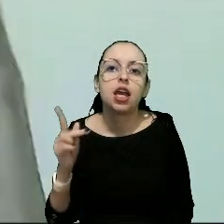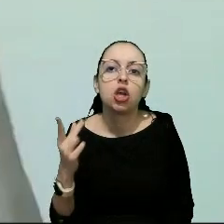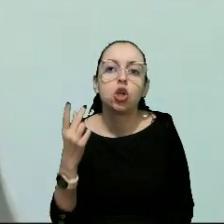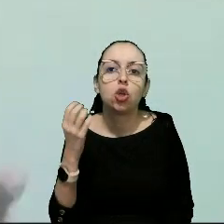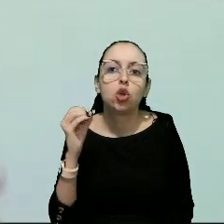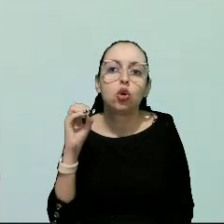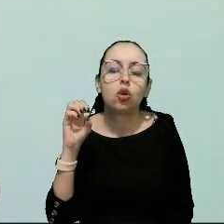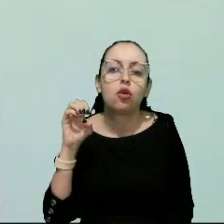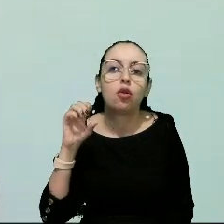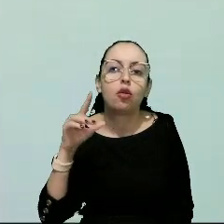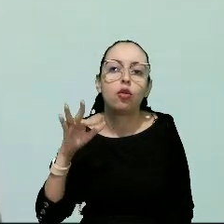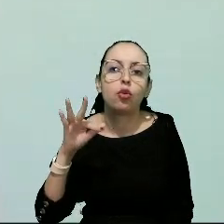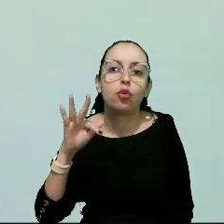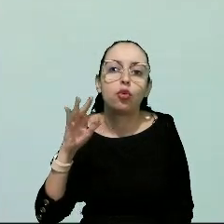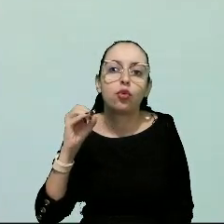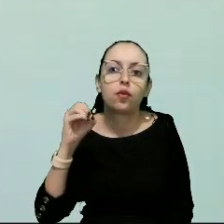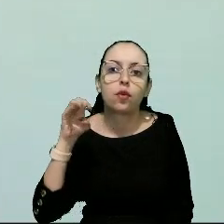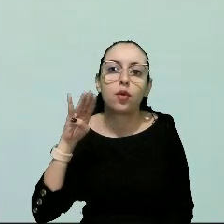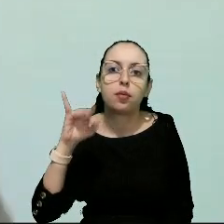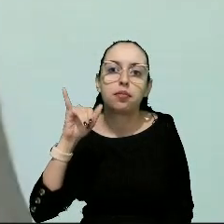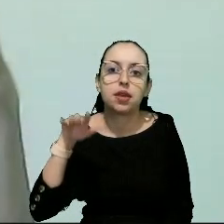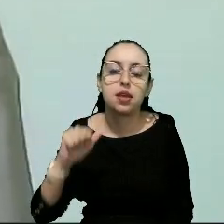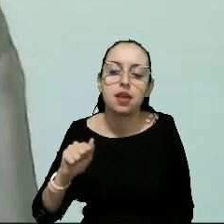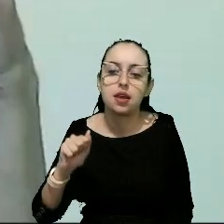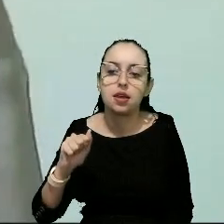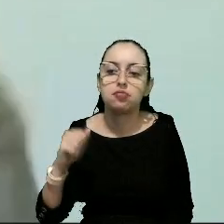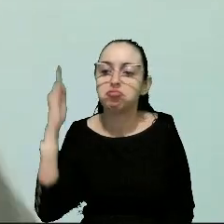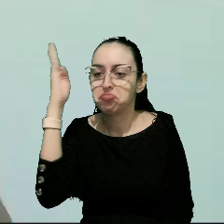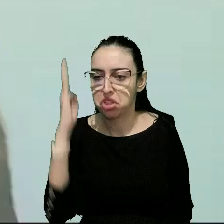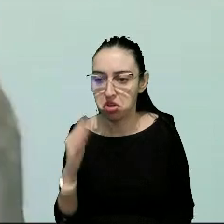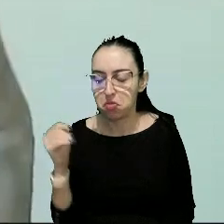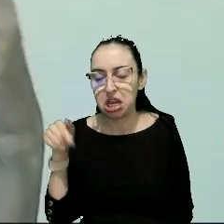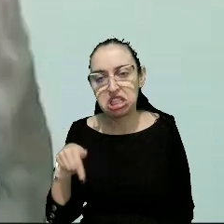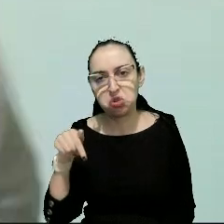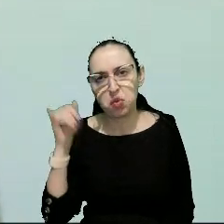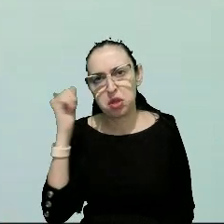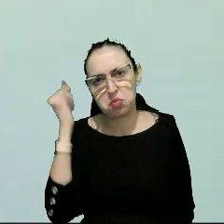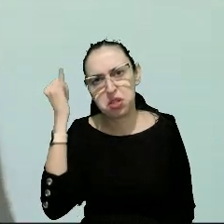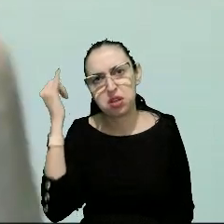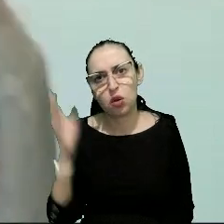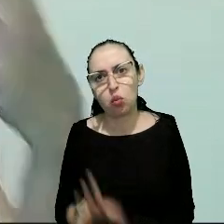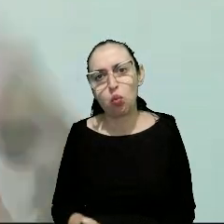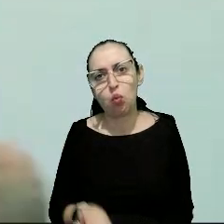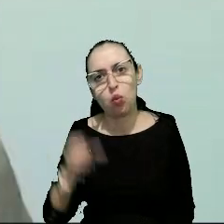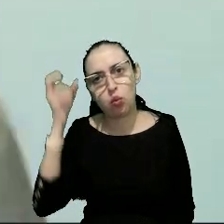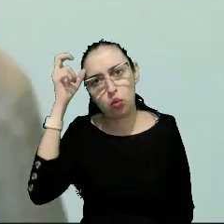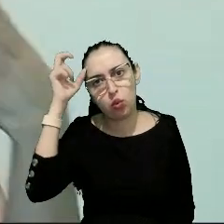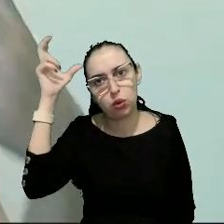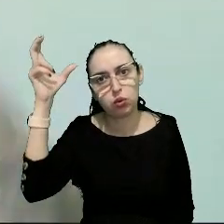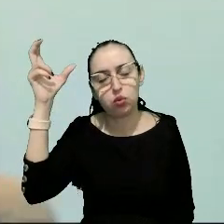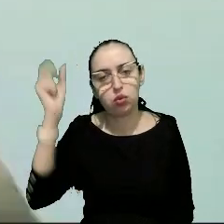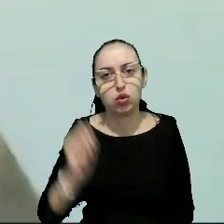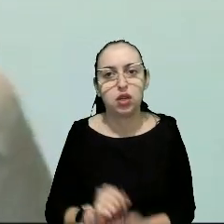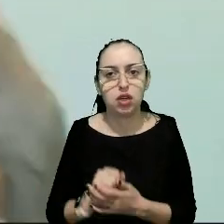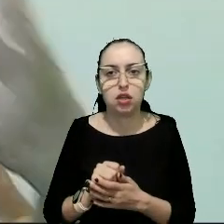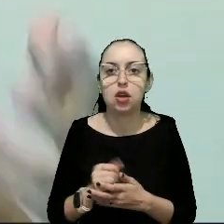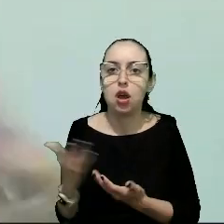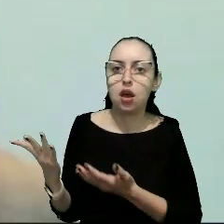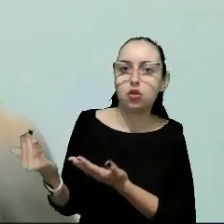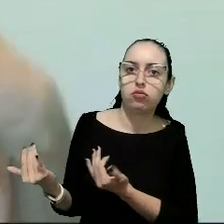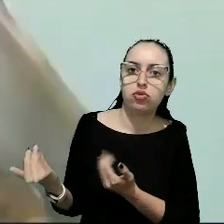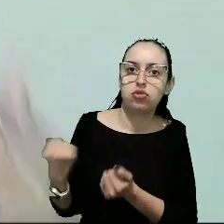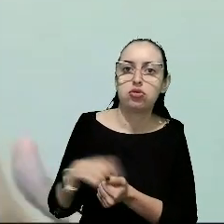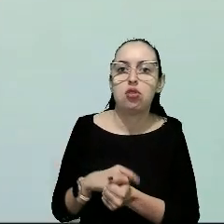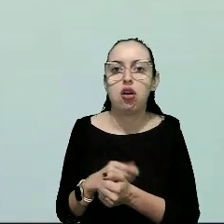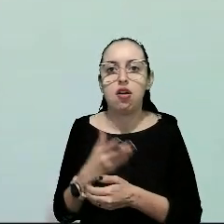Nós, no Brasil, principalmente aqui, que é uma cultura que cultua